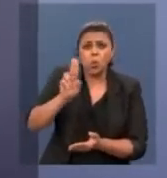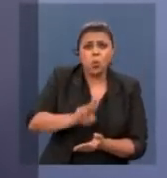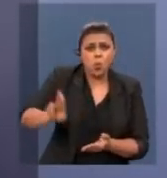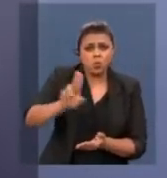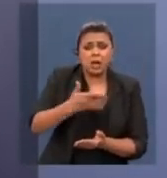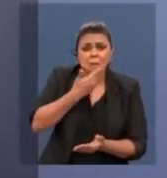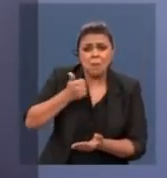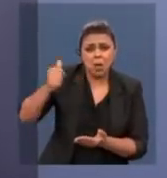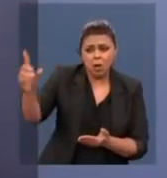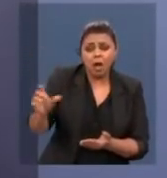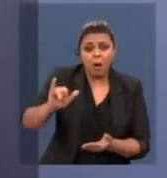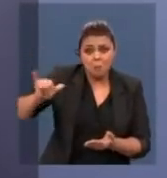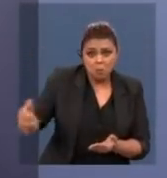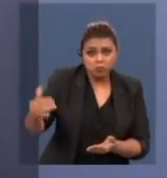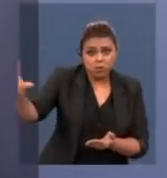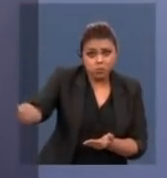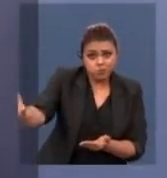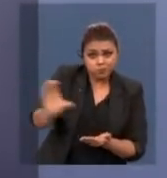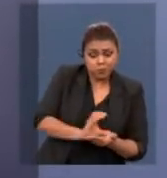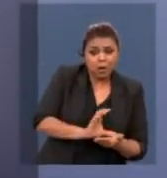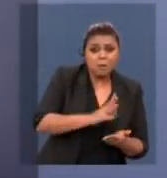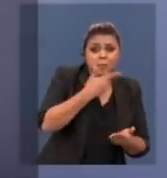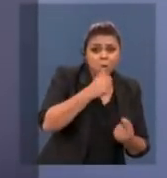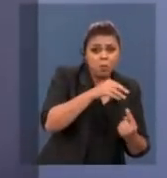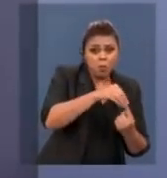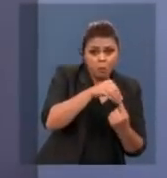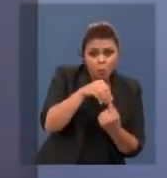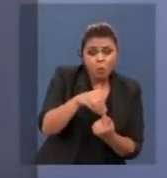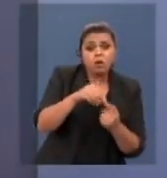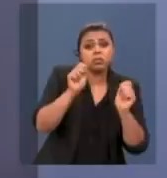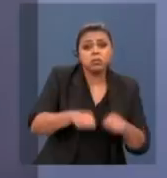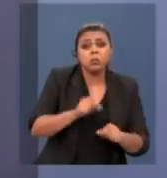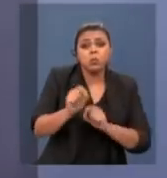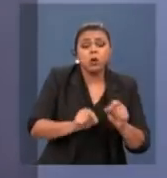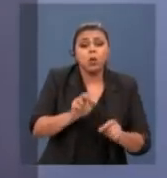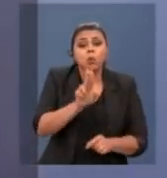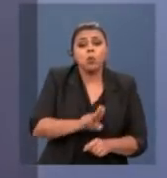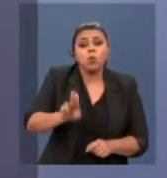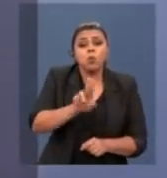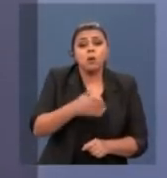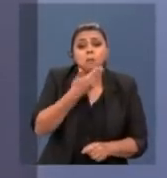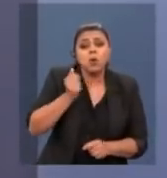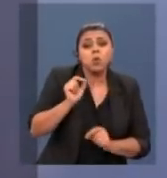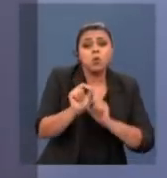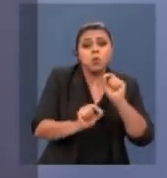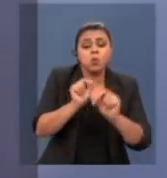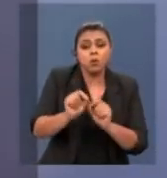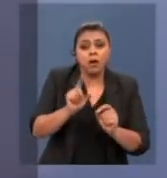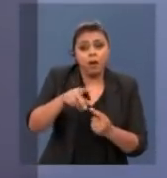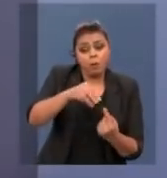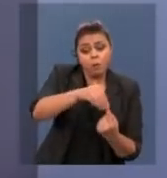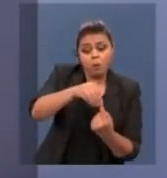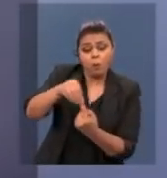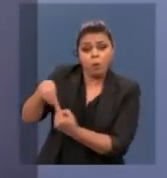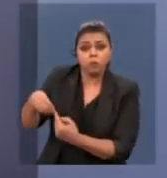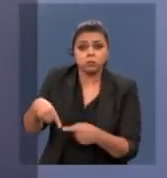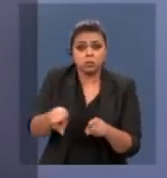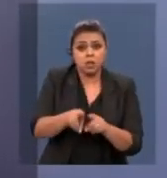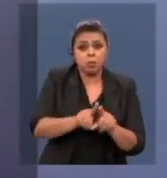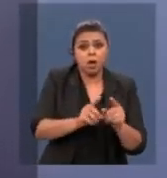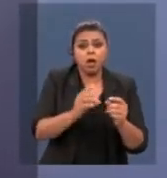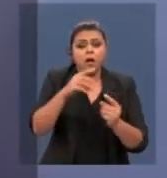ou melhorar os os terminais do transcol tivesse usado para melhorar é os pontos de ônibus a